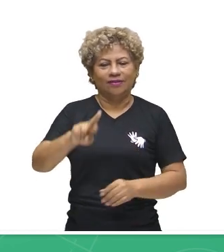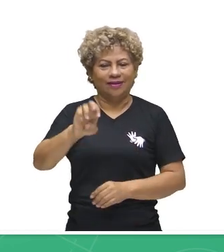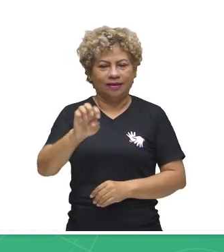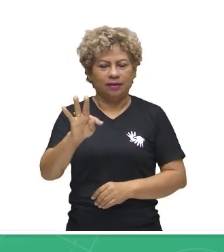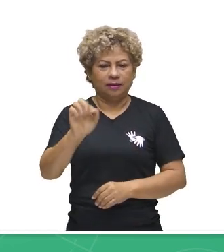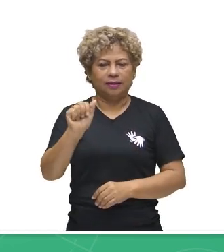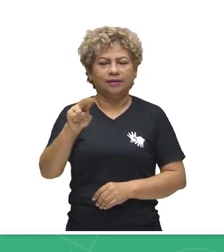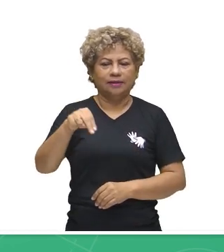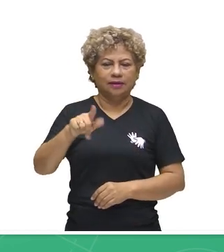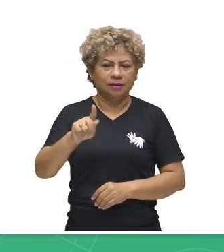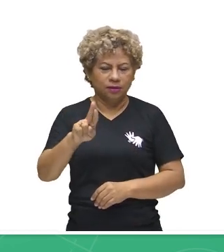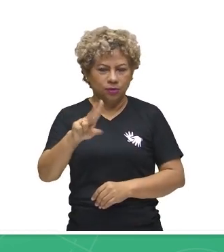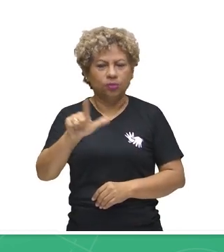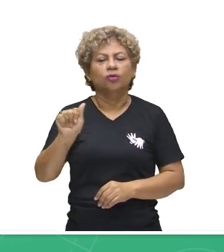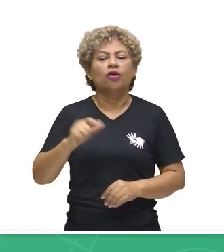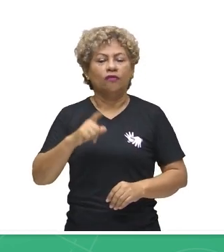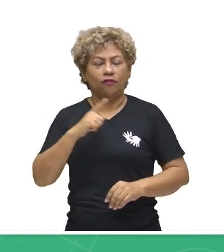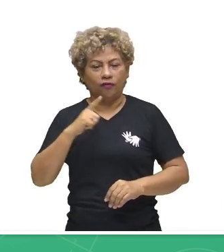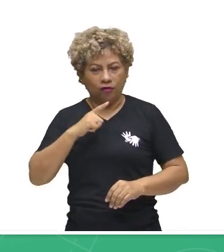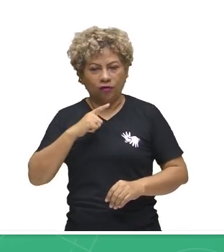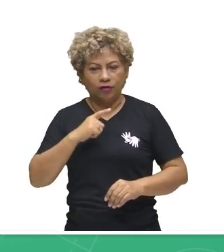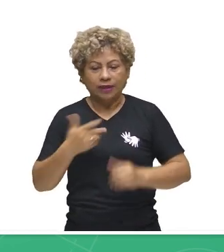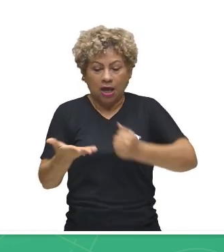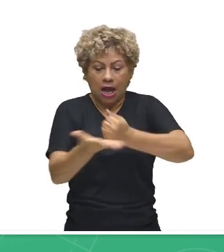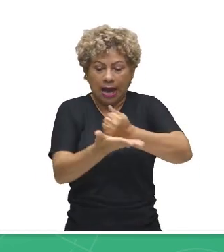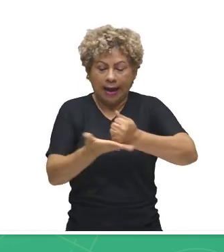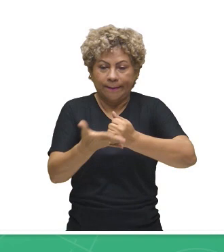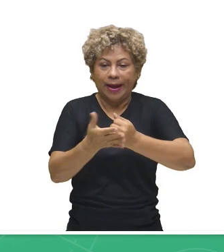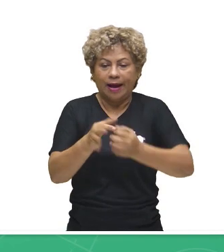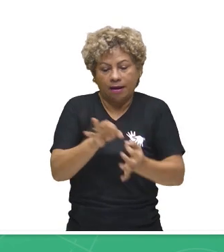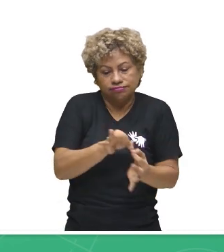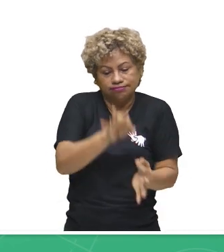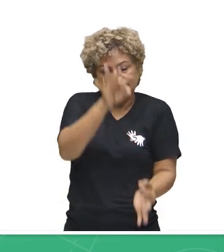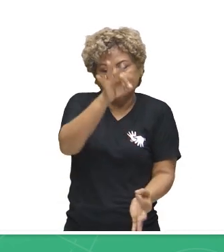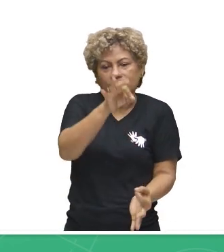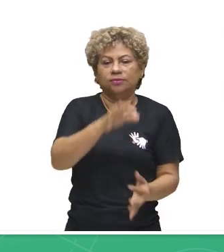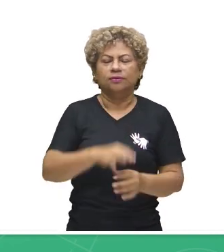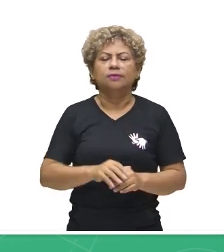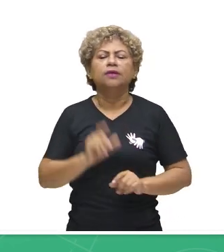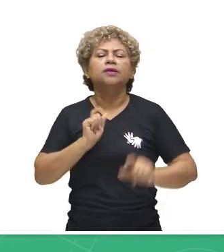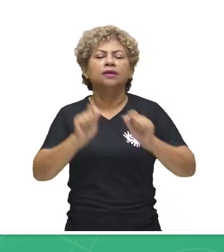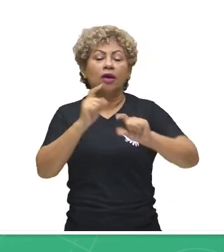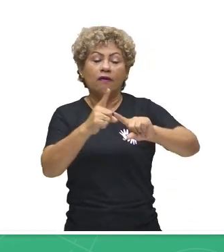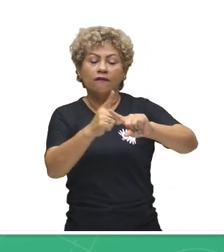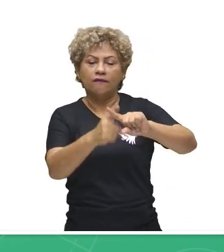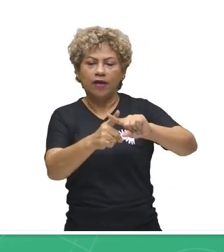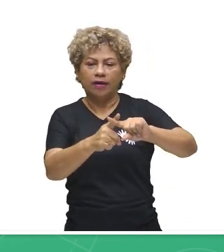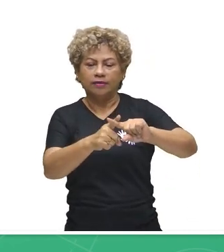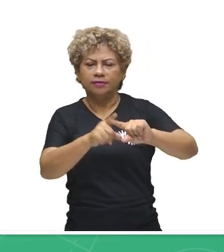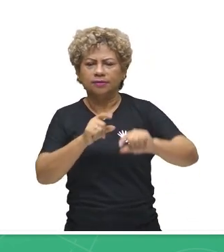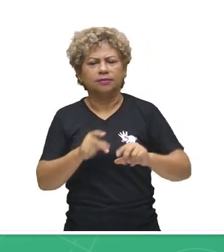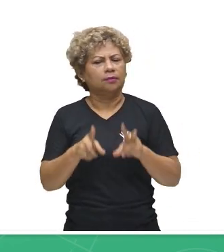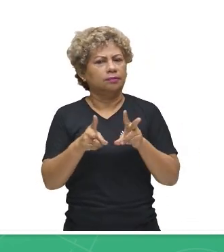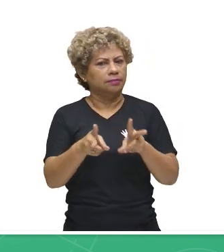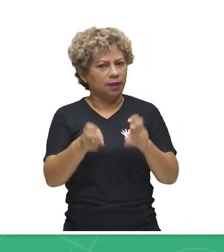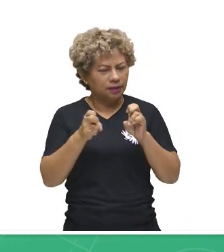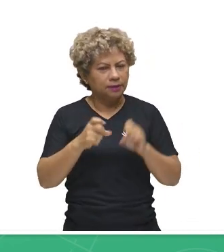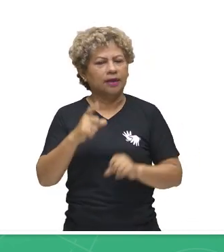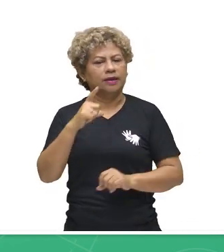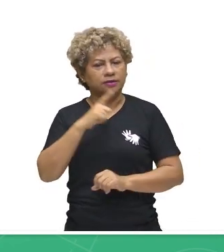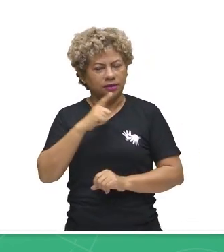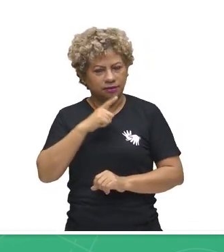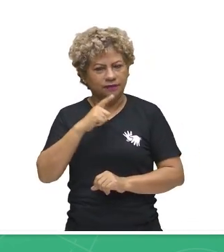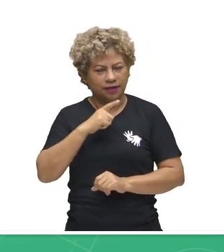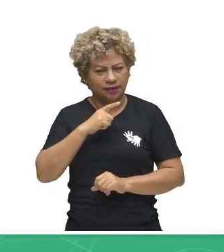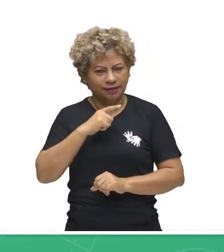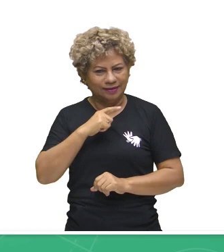base vezes a altura. Logo, nós vamos ter, quem é a base vezes a altura? Nós teremos o